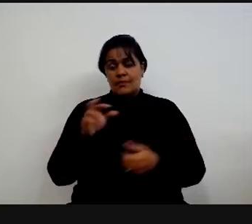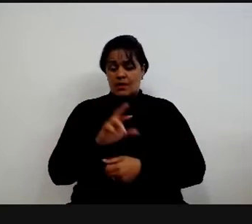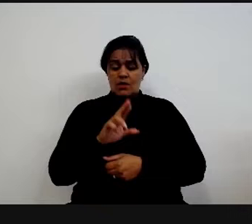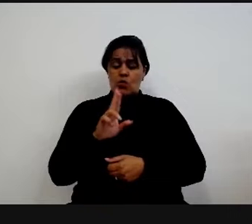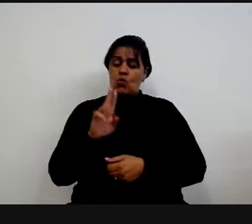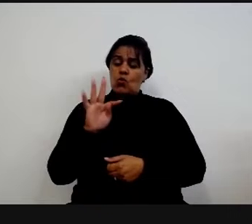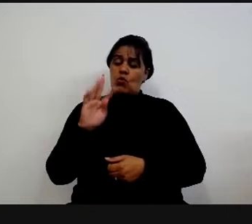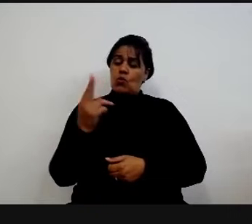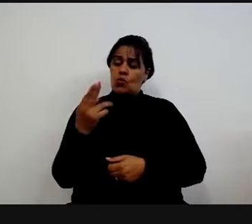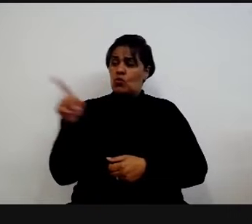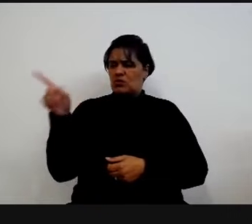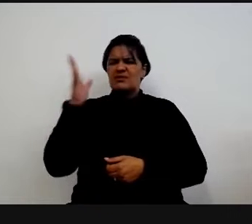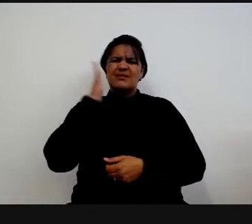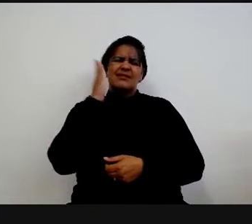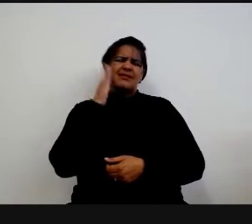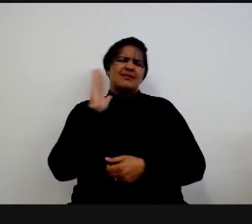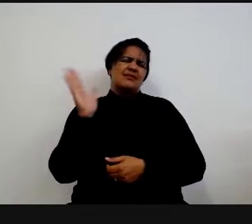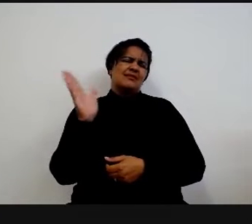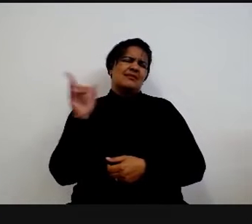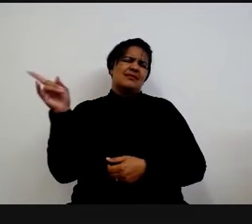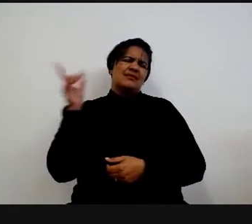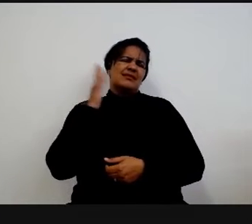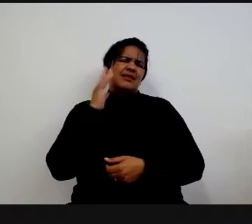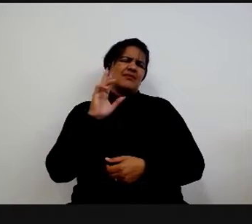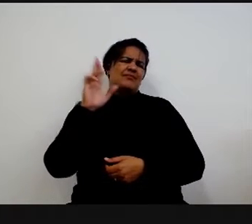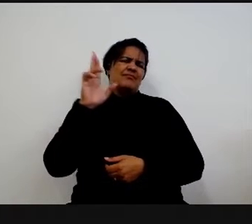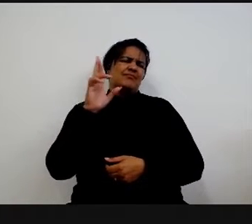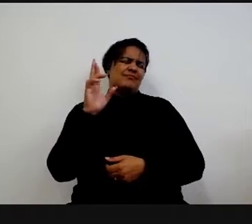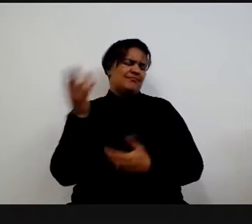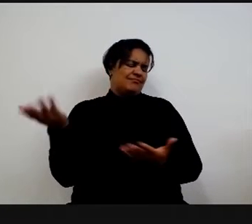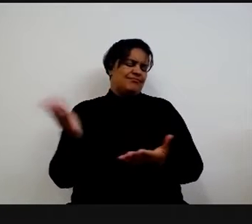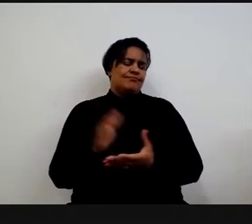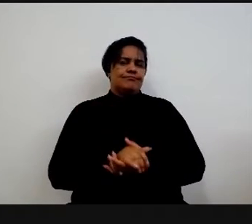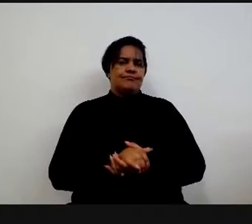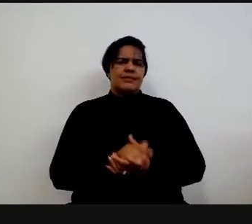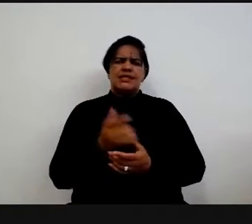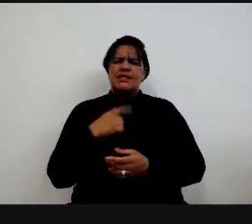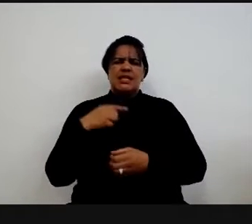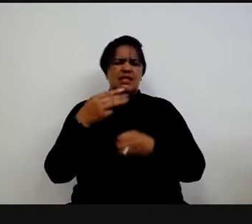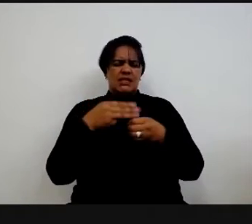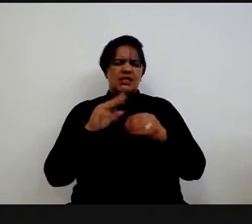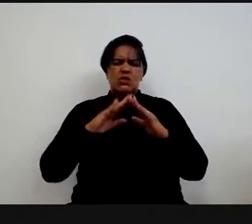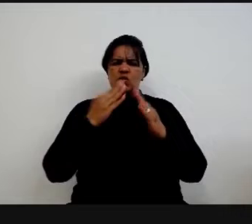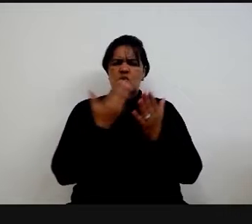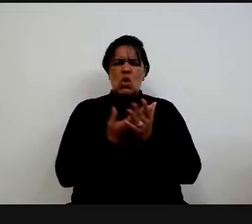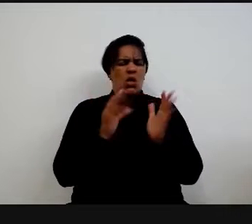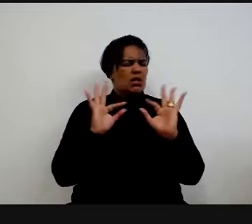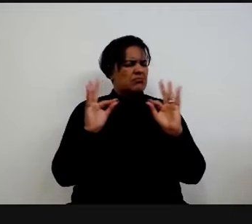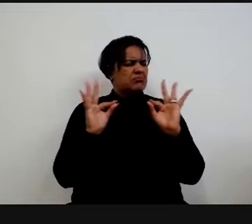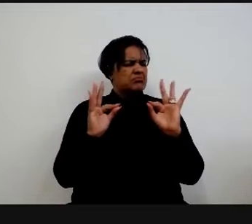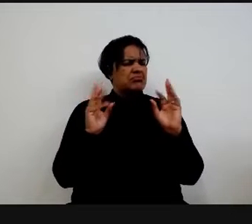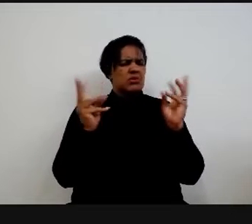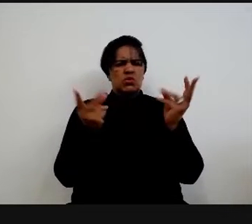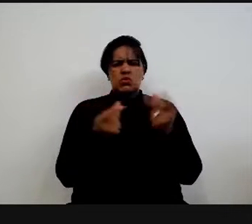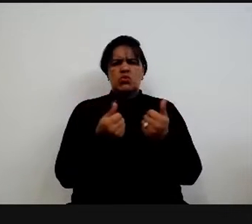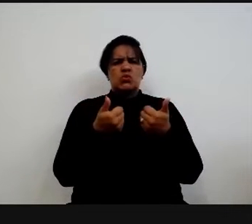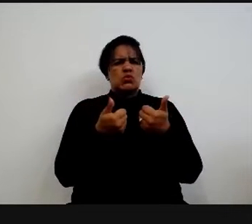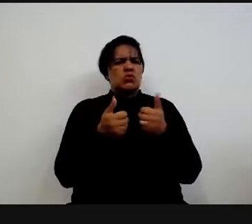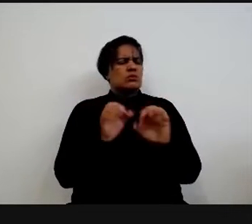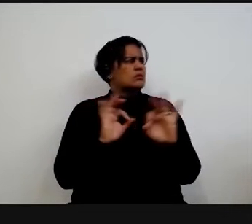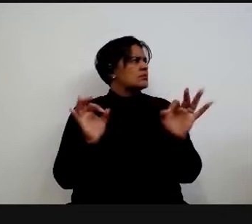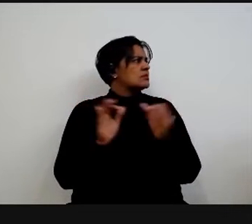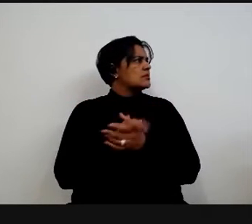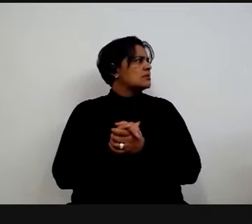testemunha disso, sabe disso, porque ela que comanda essa máquina lá em Minas Gerais. Tem escolas muito boas nas câmaras municipais. Tem escolas